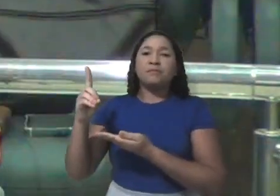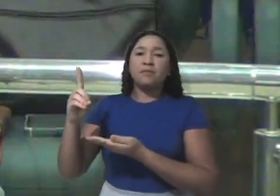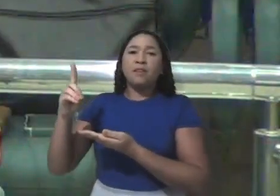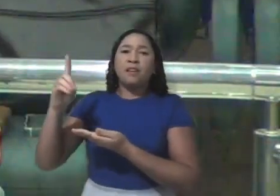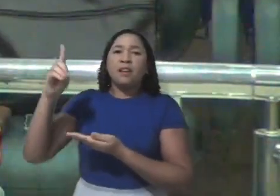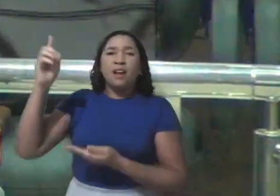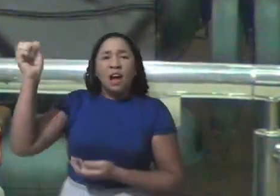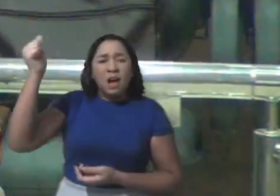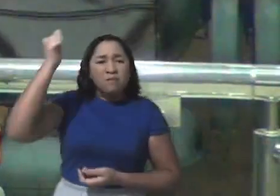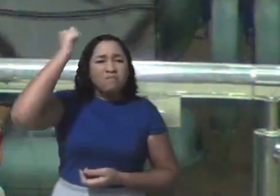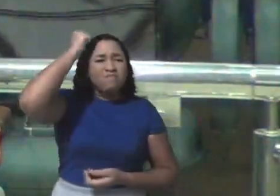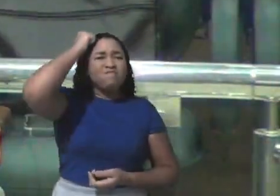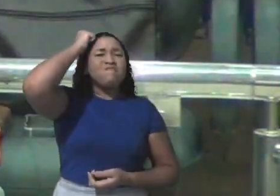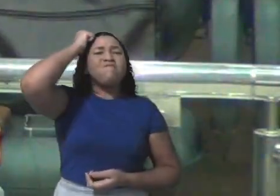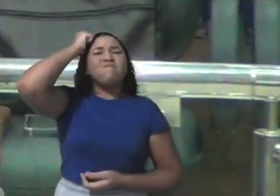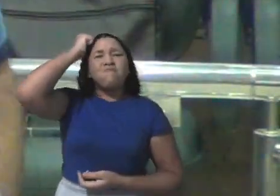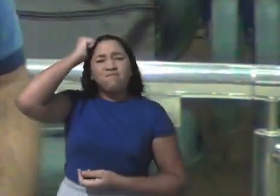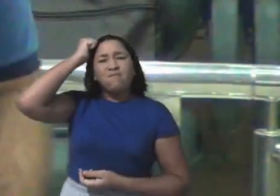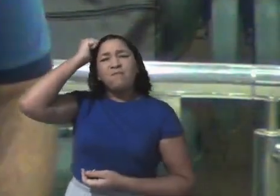Nenhuma